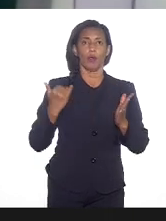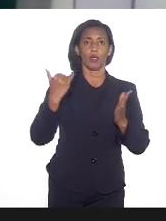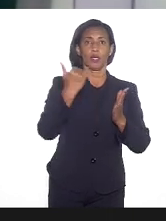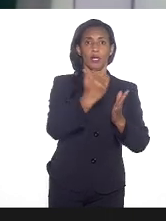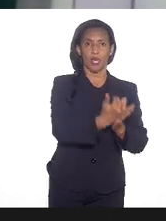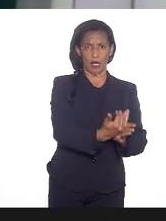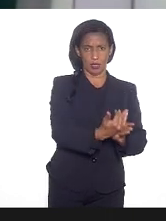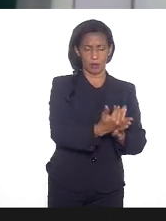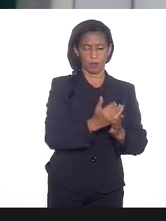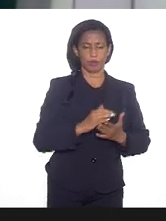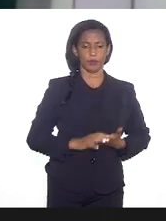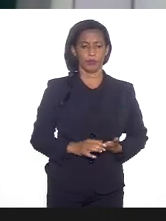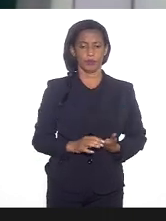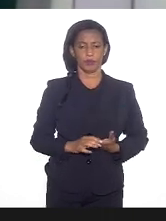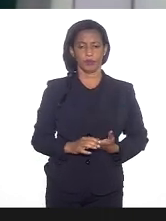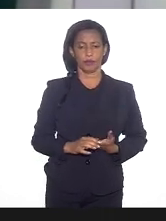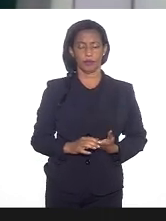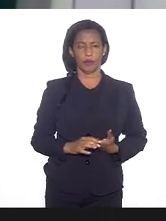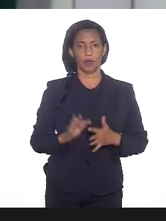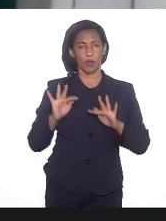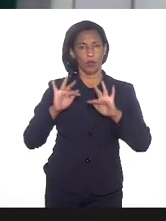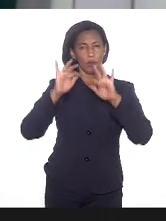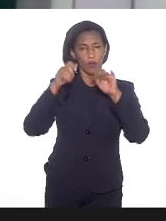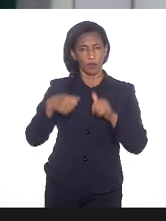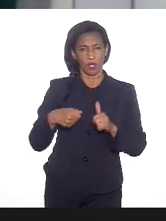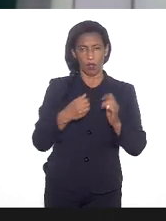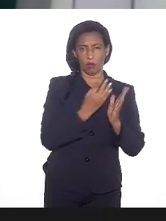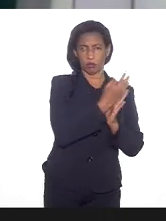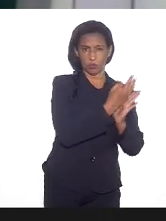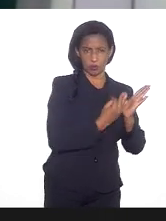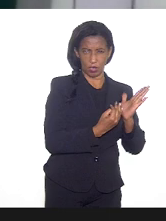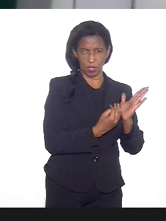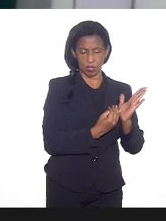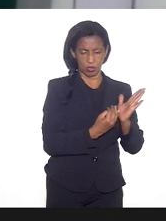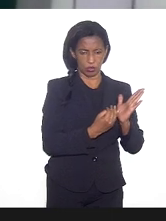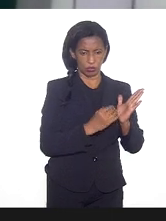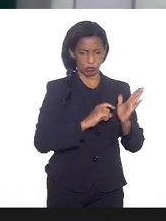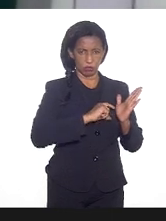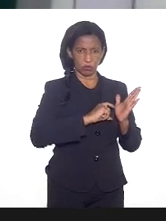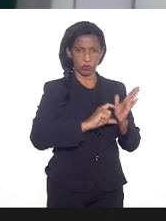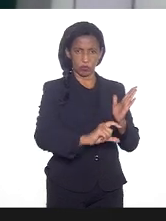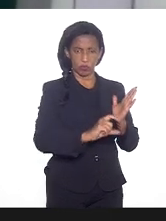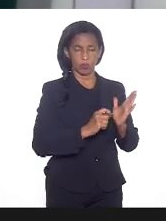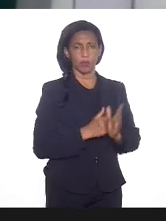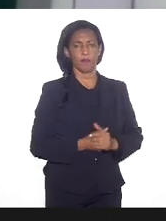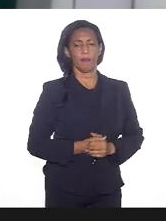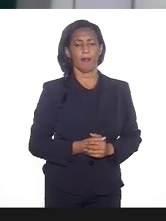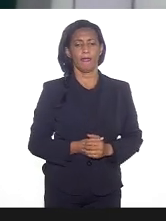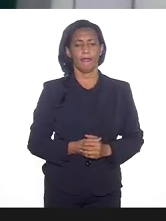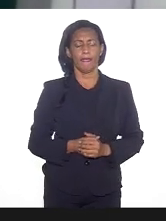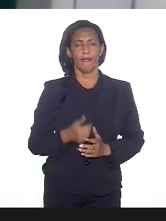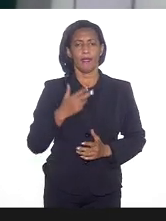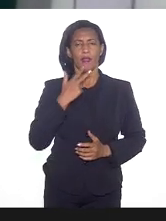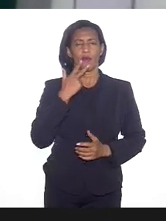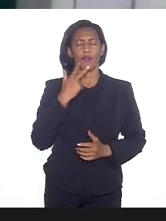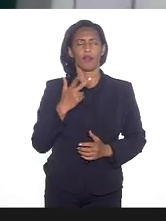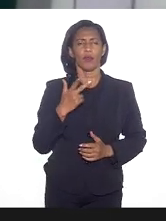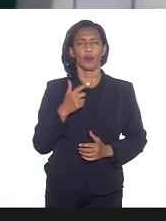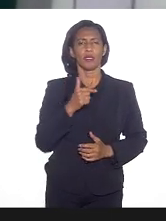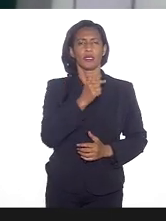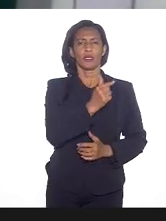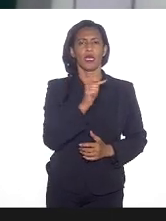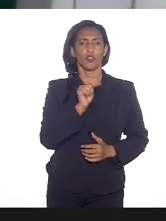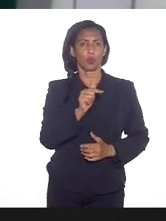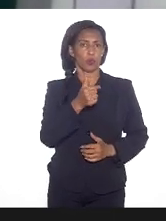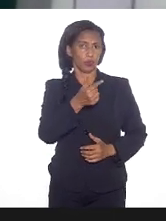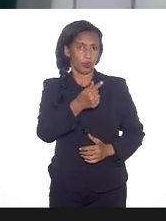nas recomendações no final do relatório, que é uma recomendação que passou a ser dita em 7.7, que